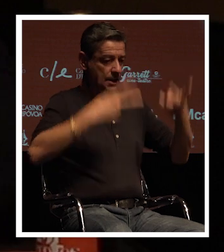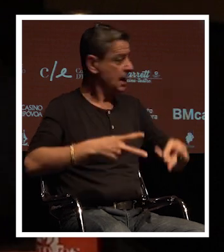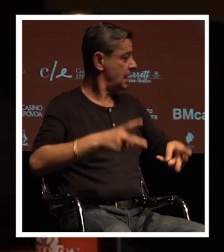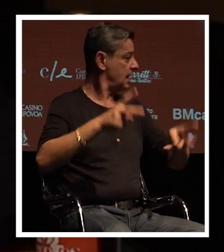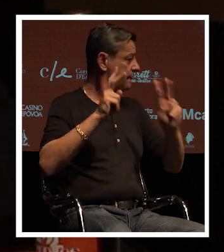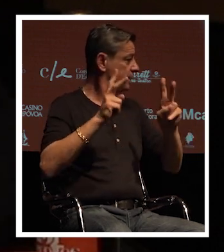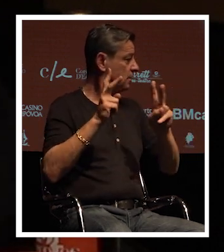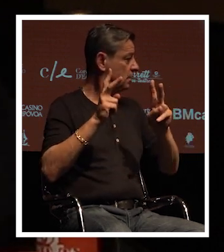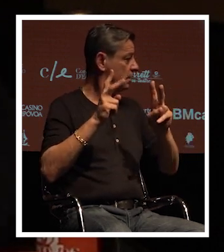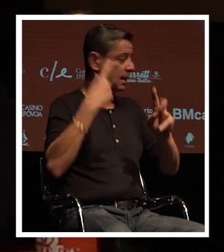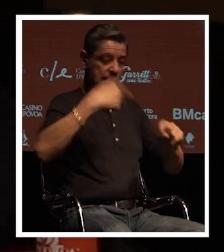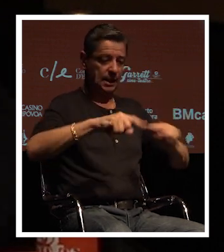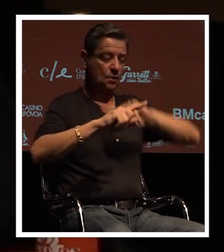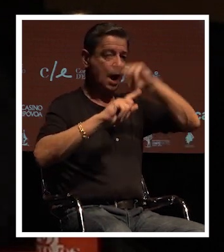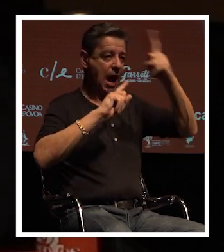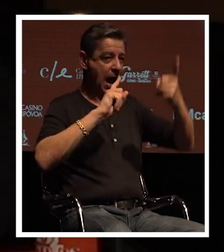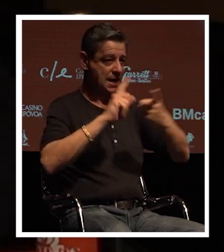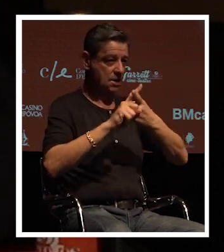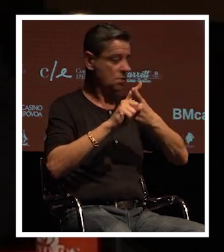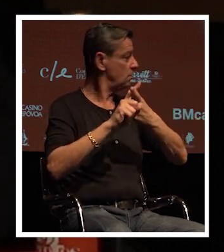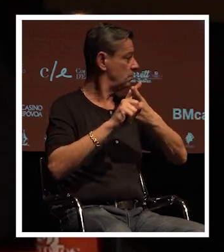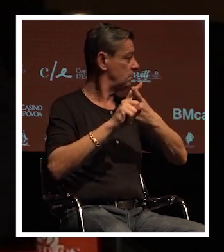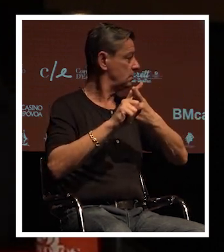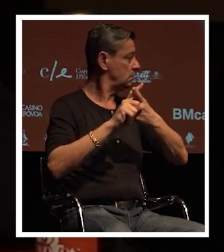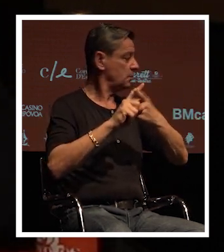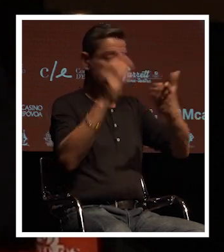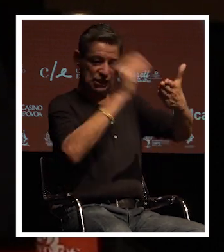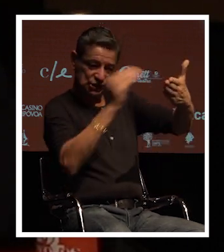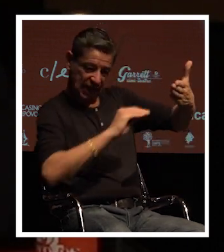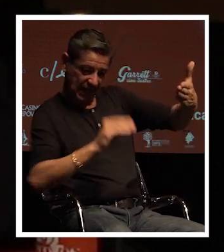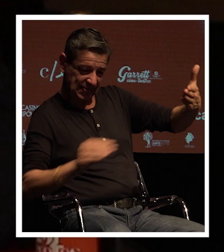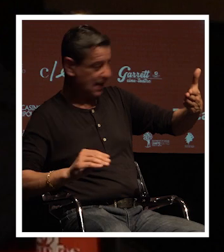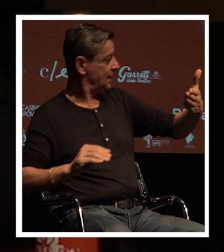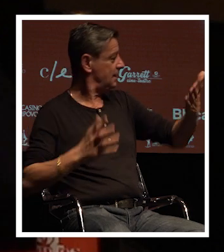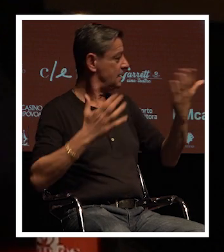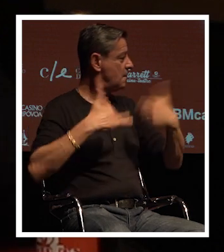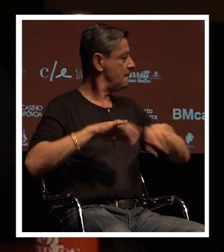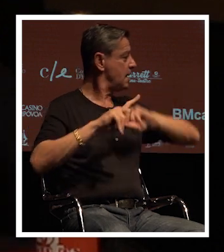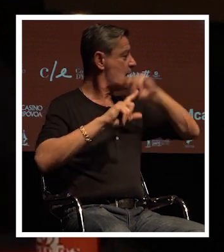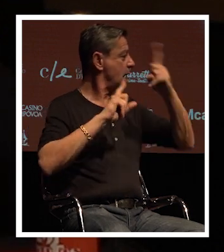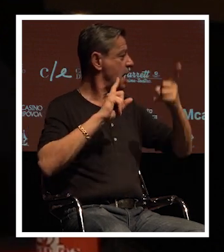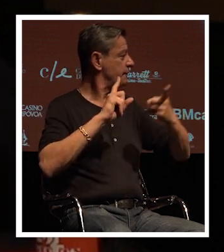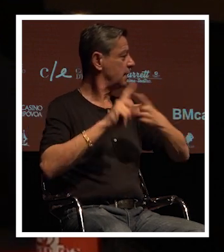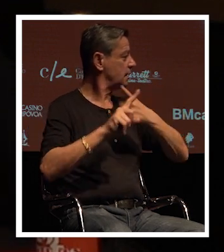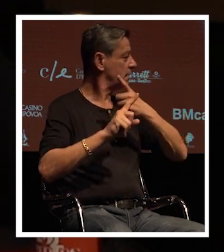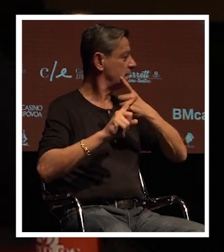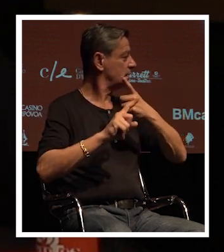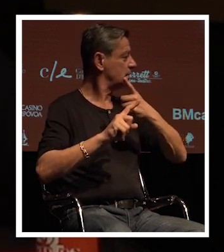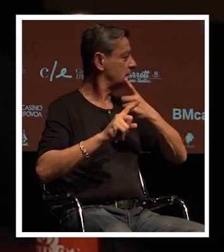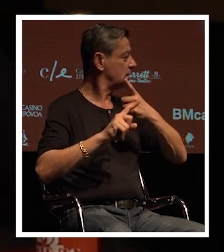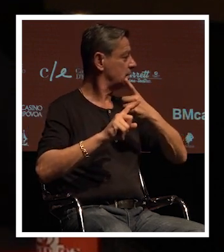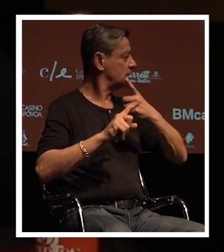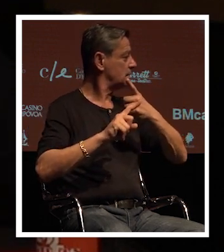trouxe eu Este ano eu costumo trazer uma coisa escrita embora depois não siga exatamente mas este ano resovi não eu vou